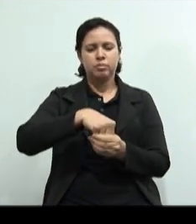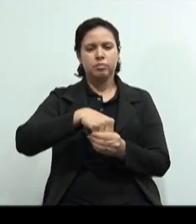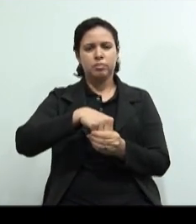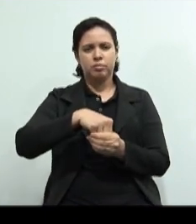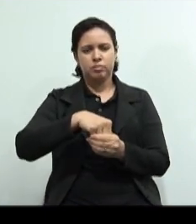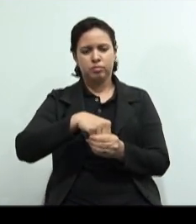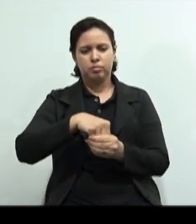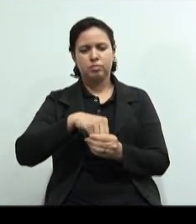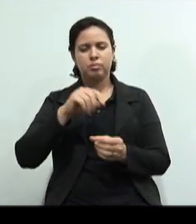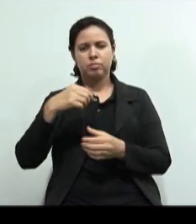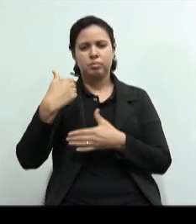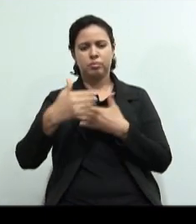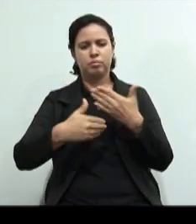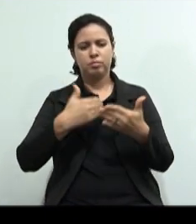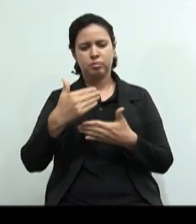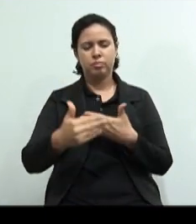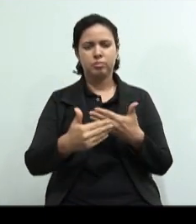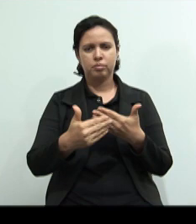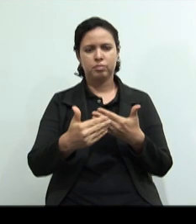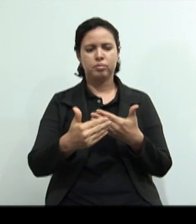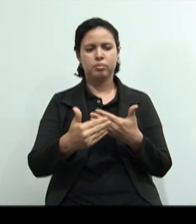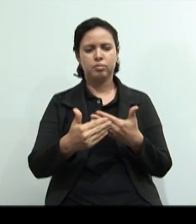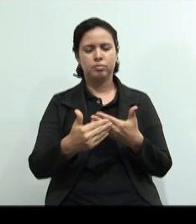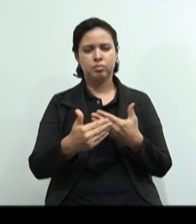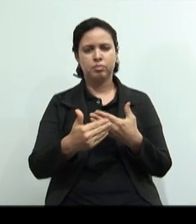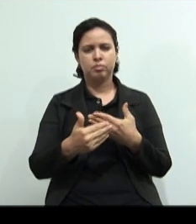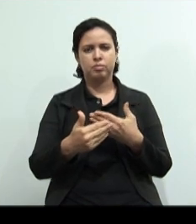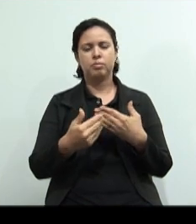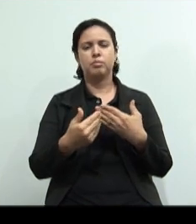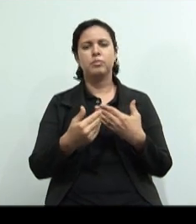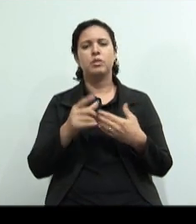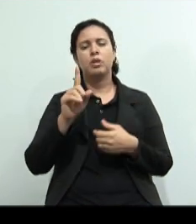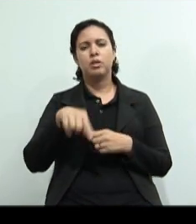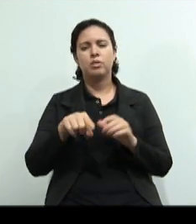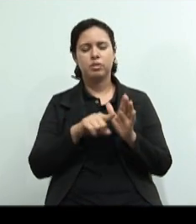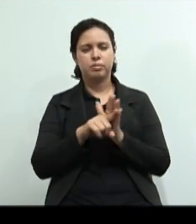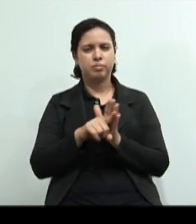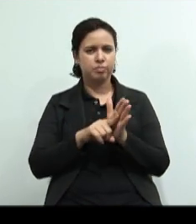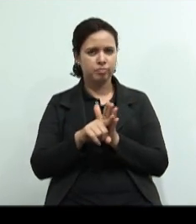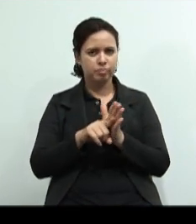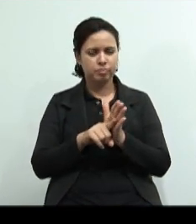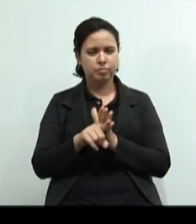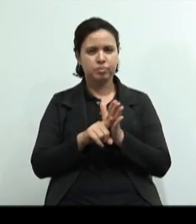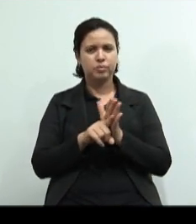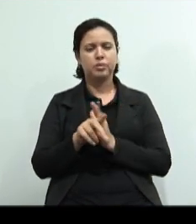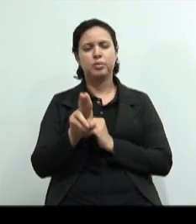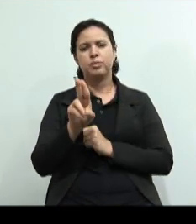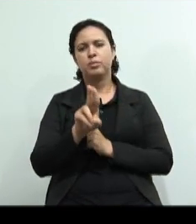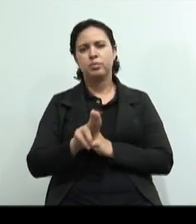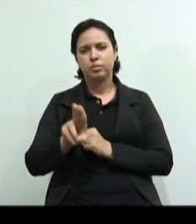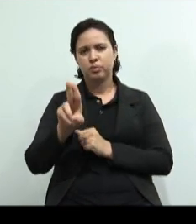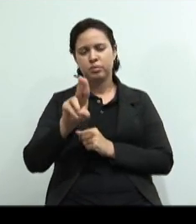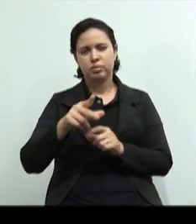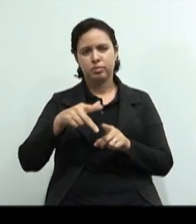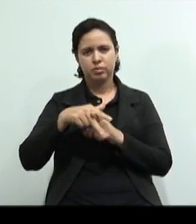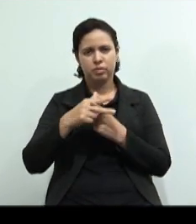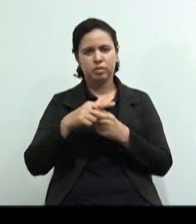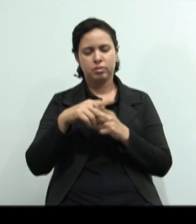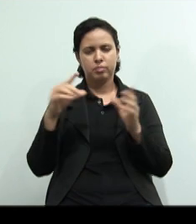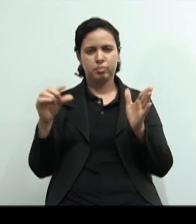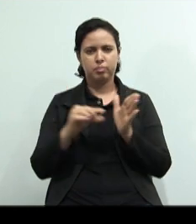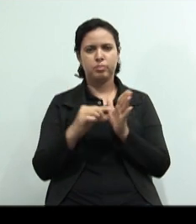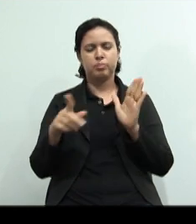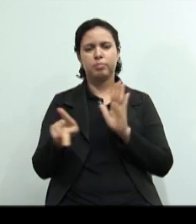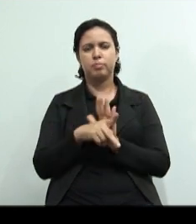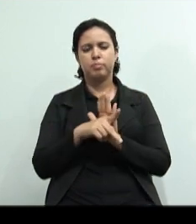a implantação dos processos, os processos são analisados através de ferramentas